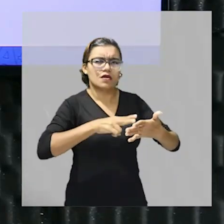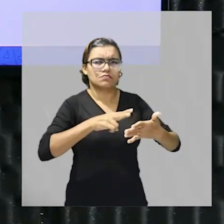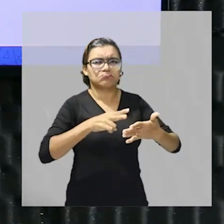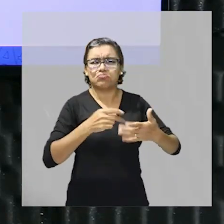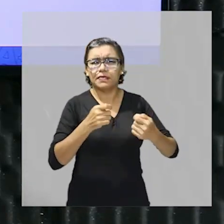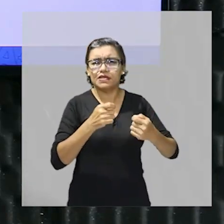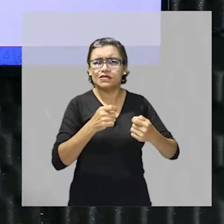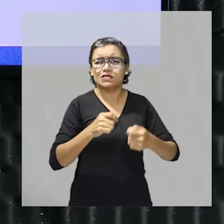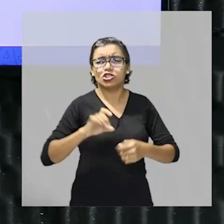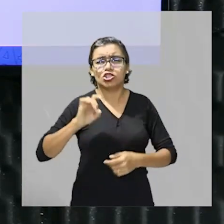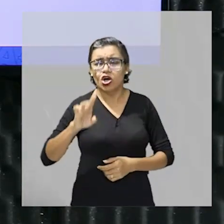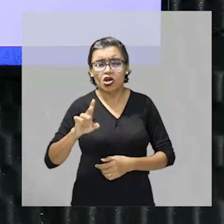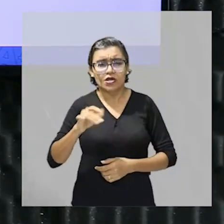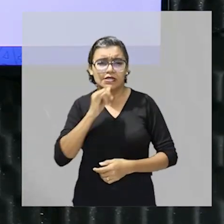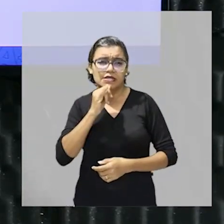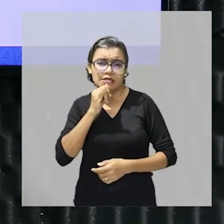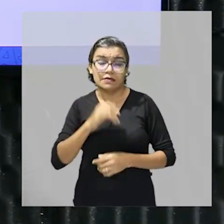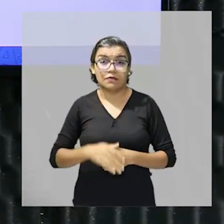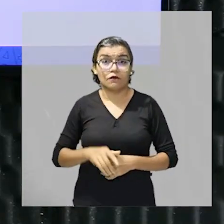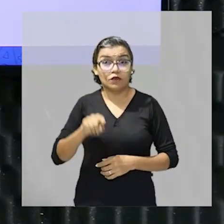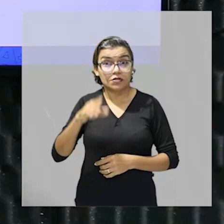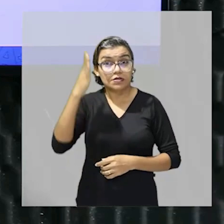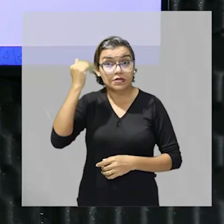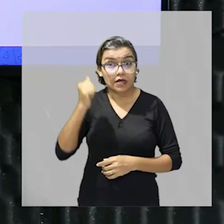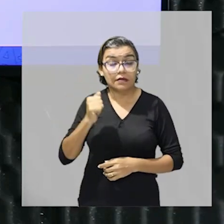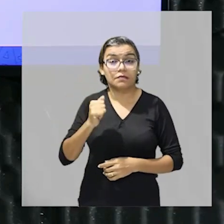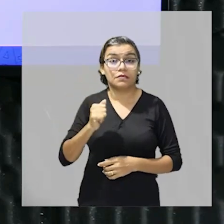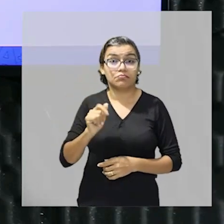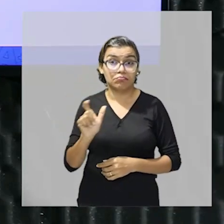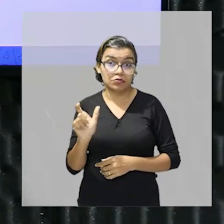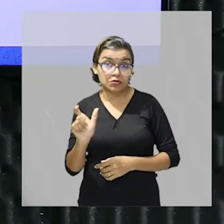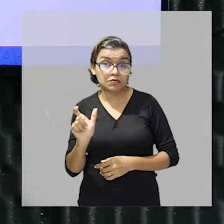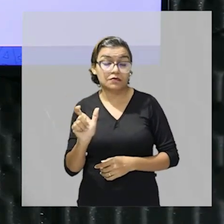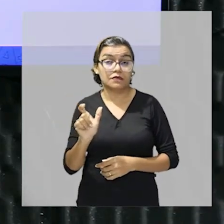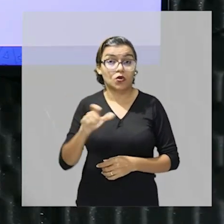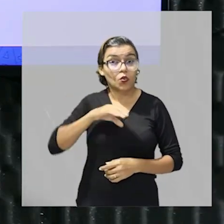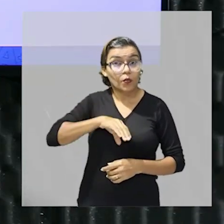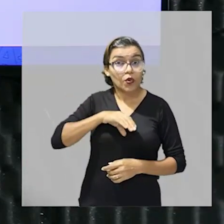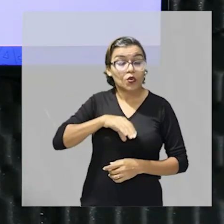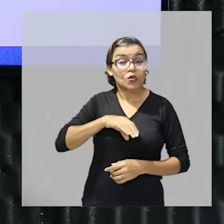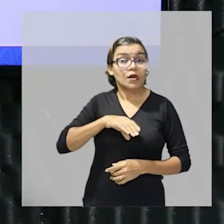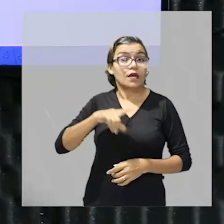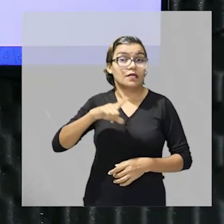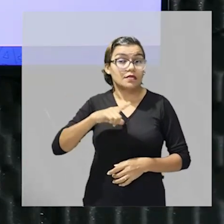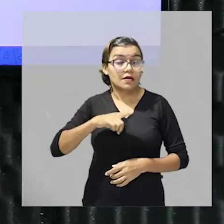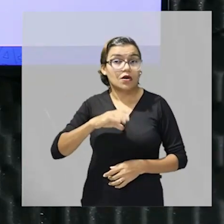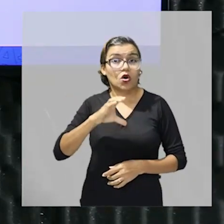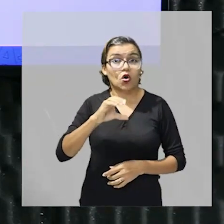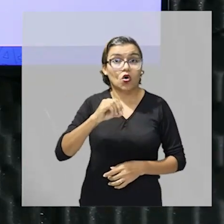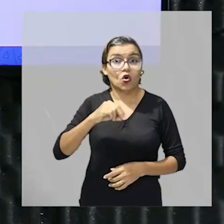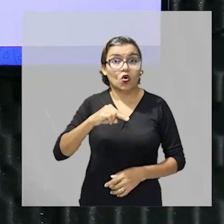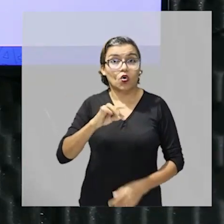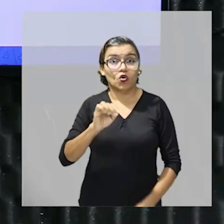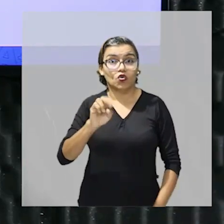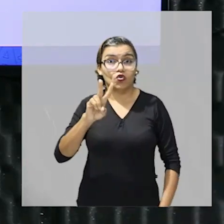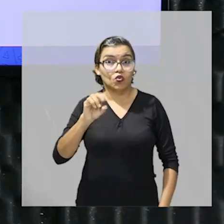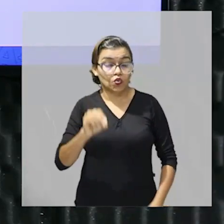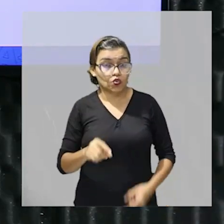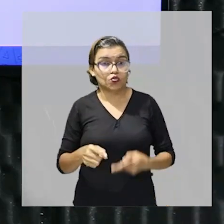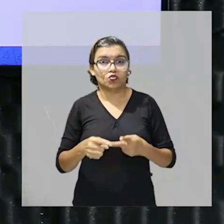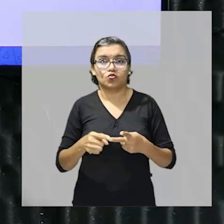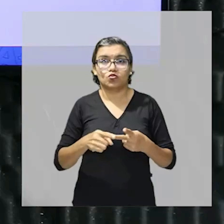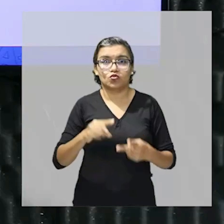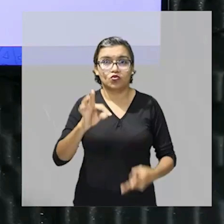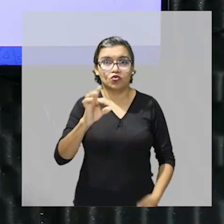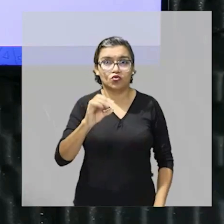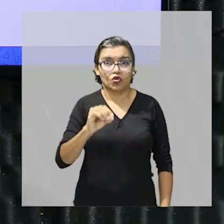Contudo, todavia, todas aquelas conjunções adversativas que a gente conhece, que a professora de português e redação fala com vocês